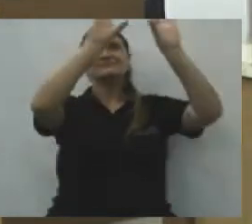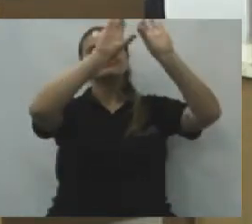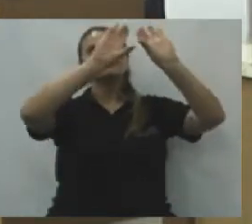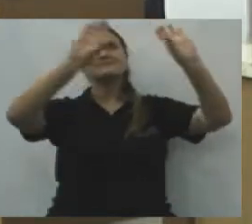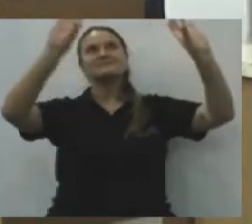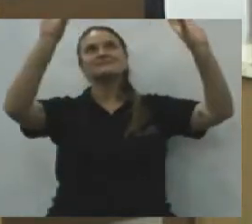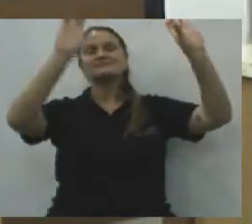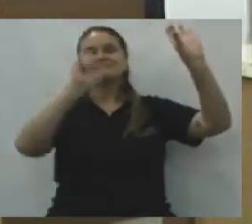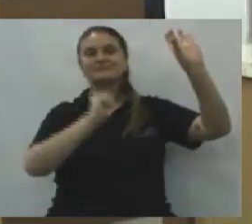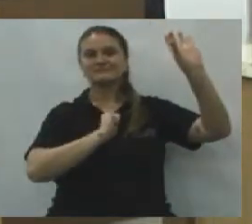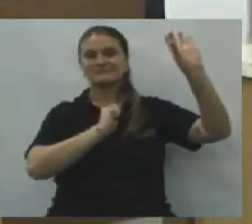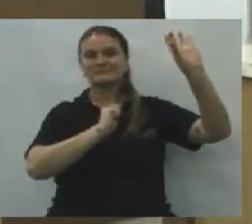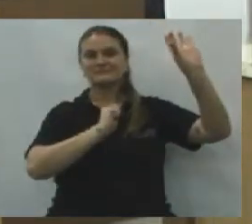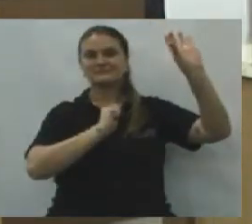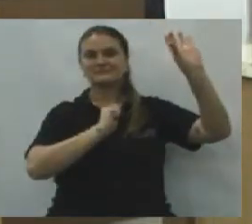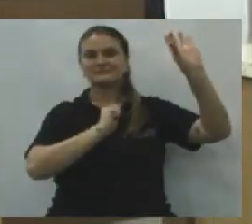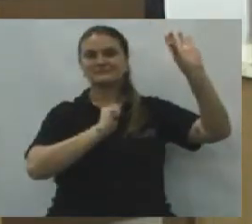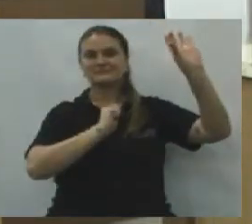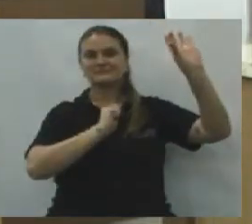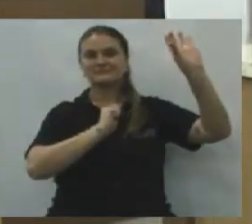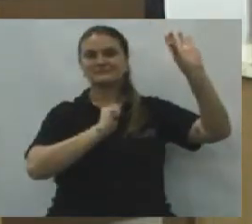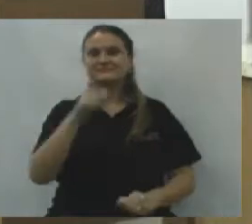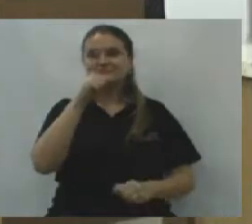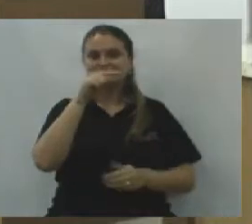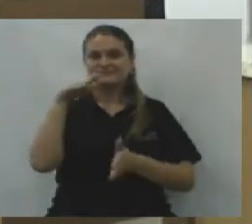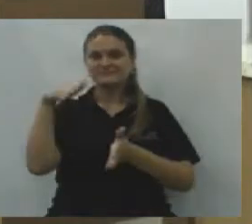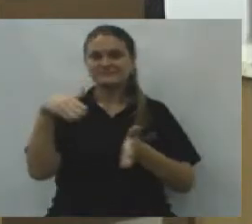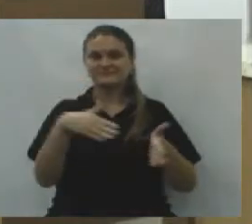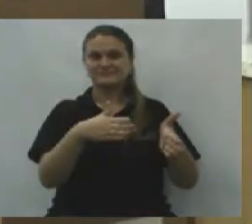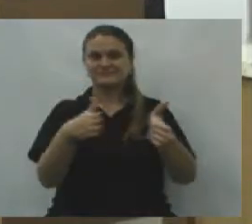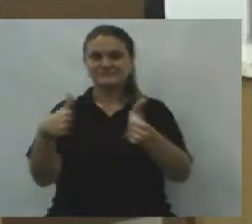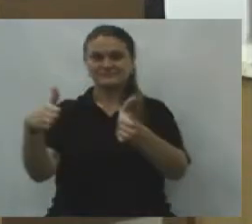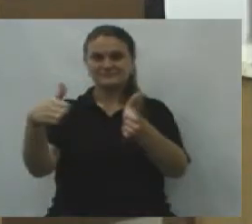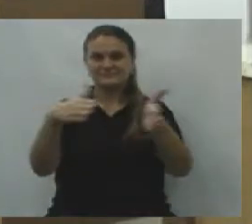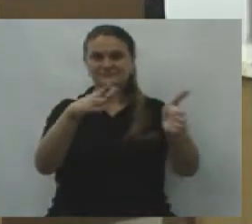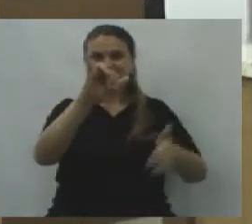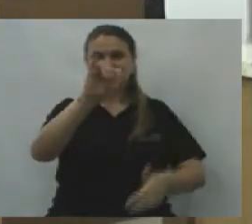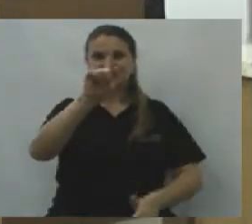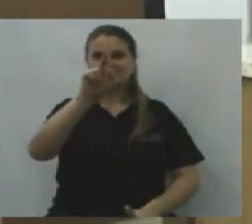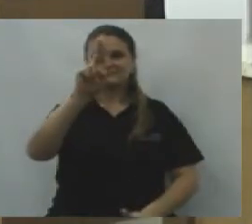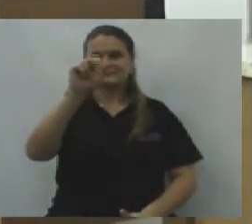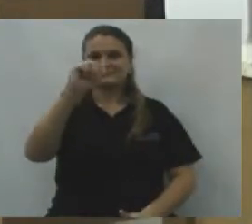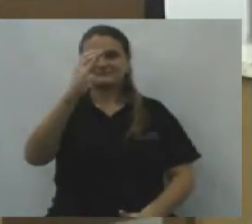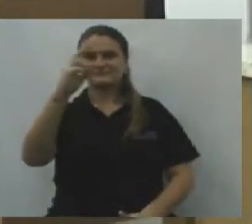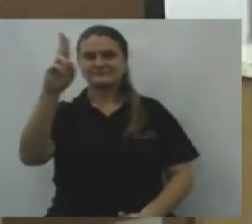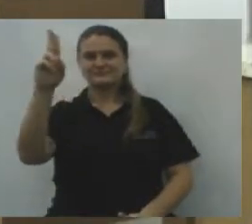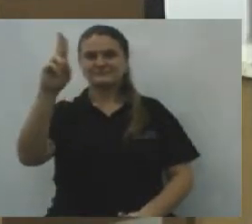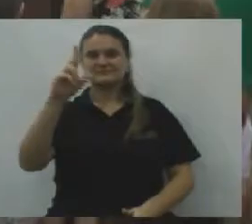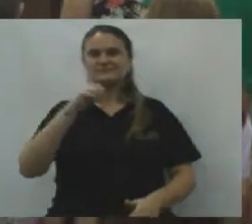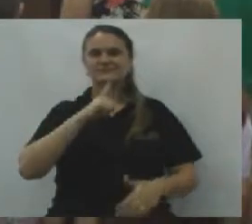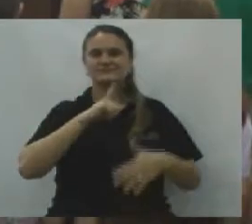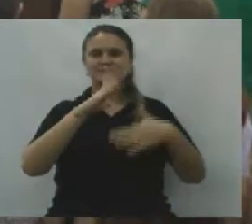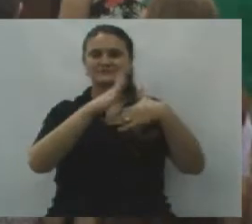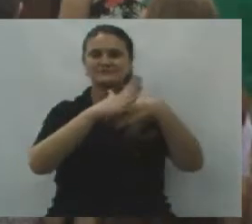como é o teu céu de anil. Nesta terra nosso